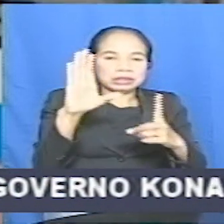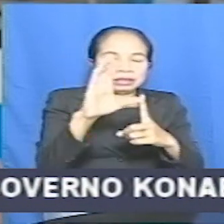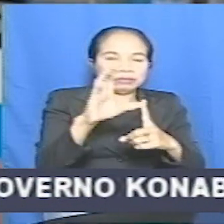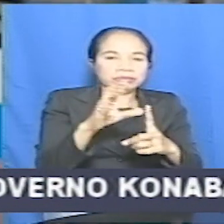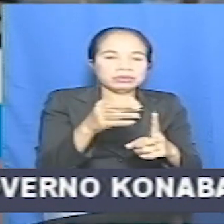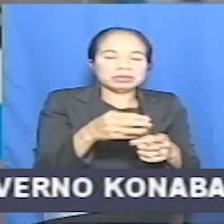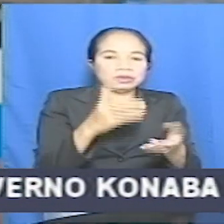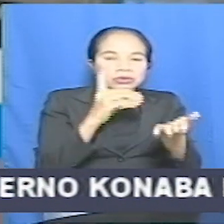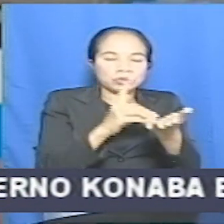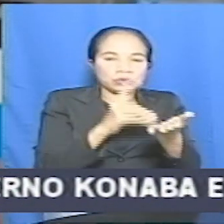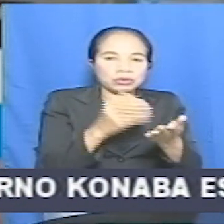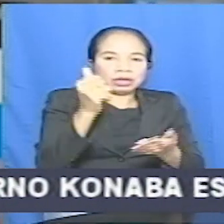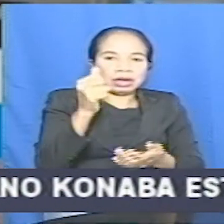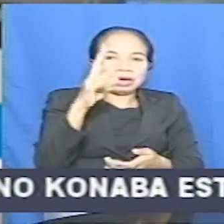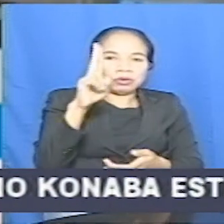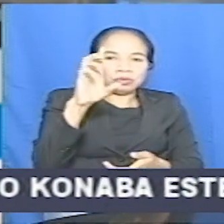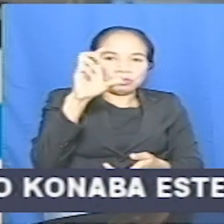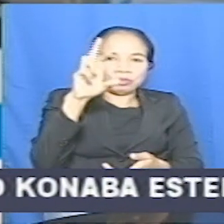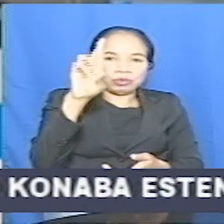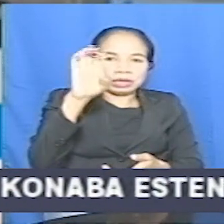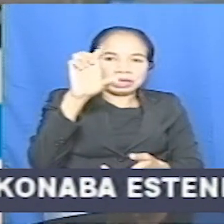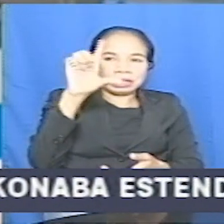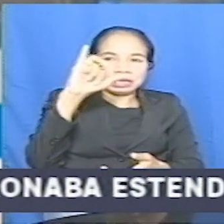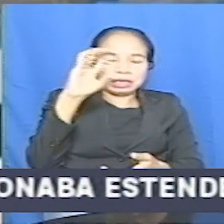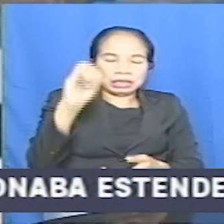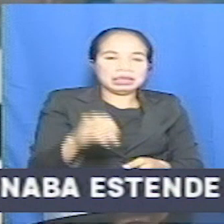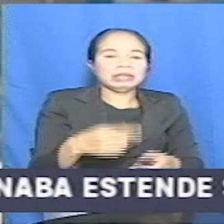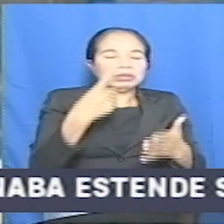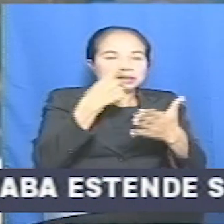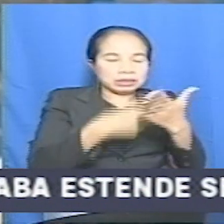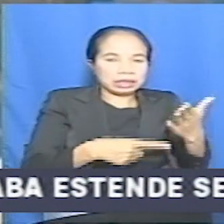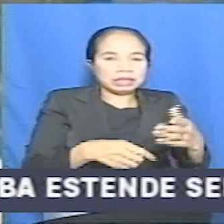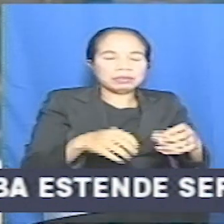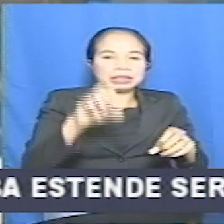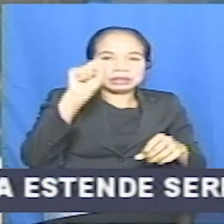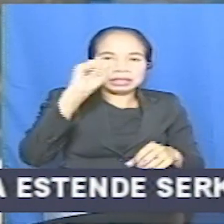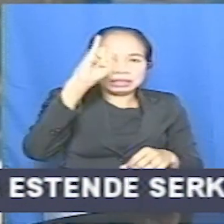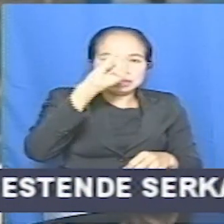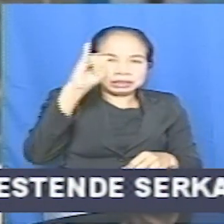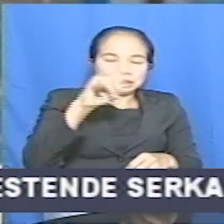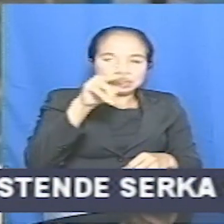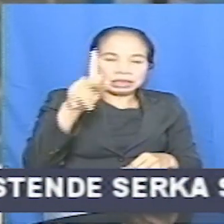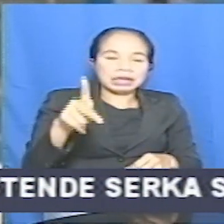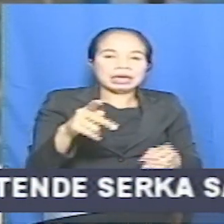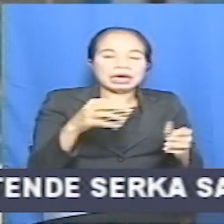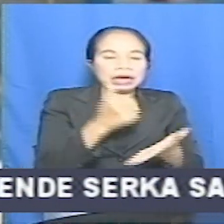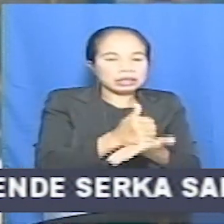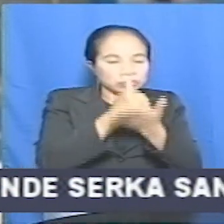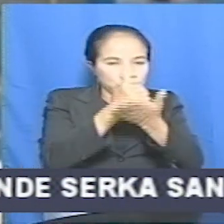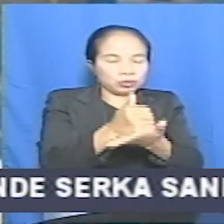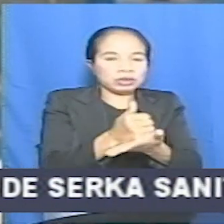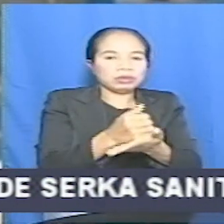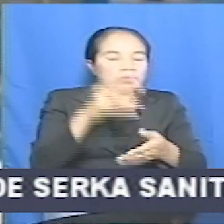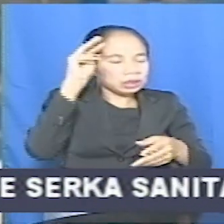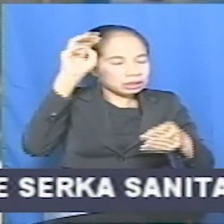quando a situação no terreno, a tu ne para bele saída maca sala situação bele apoio, no nosso Ministério da Saúde bele apoio, a tu bele